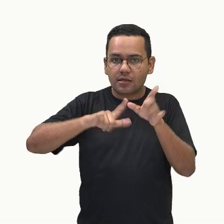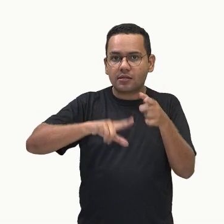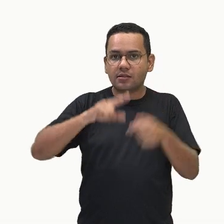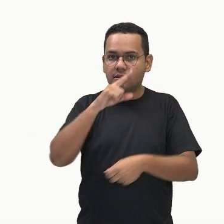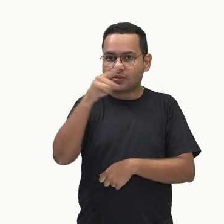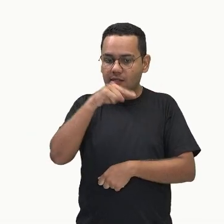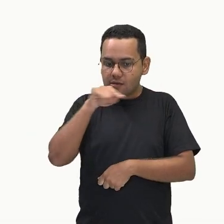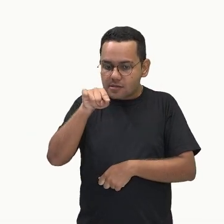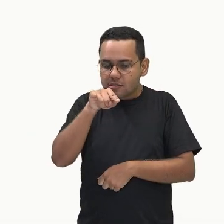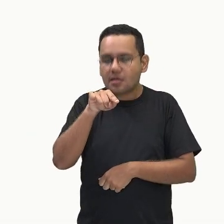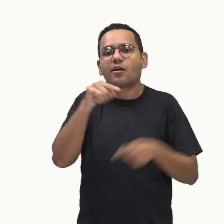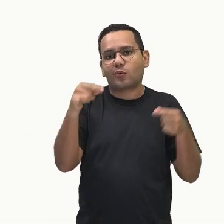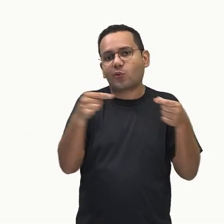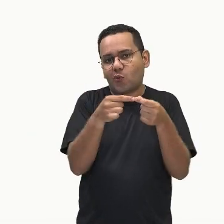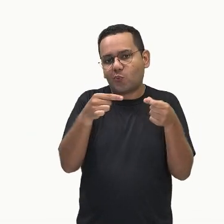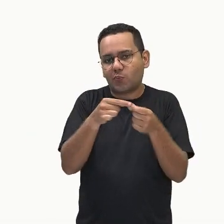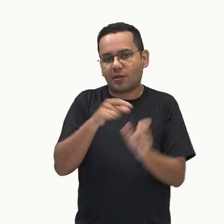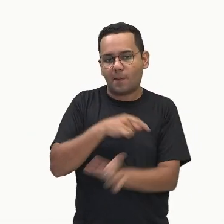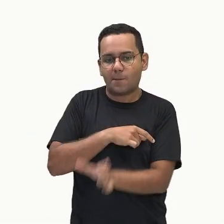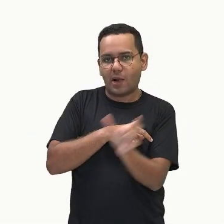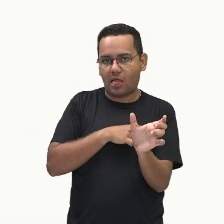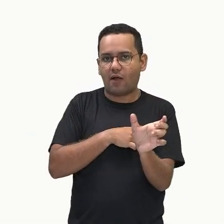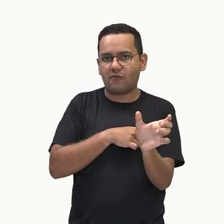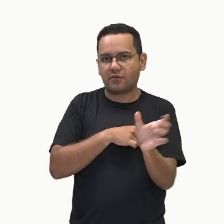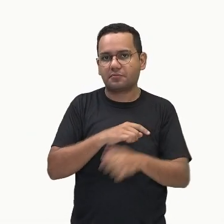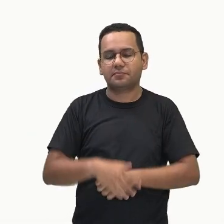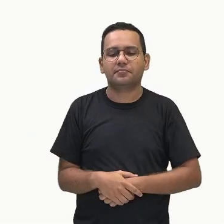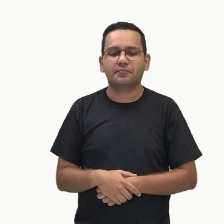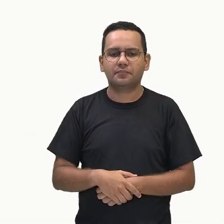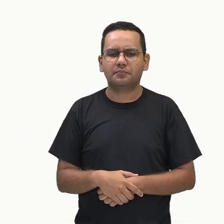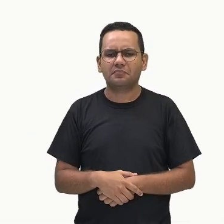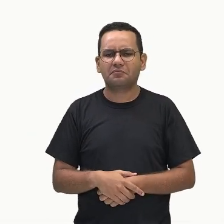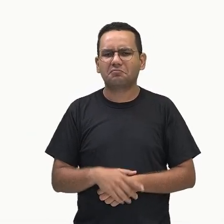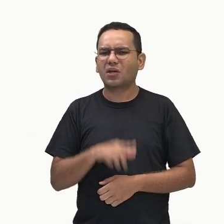significa número atômico, certo? E o